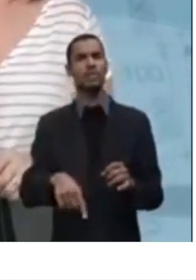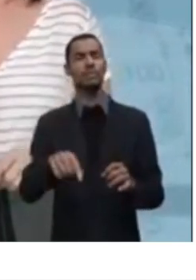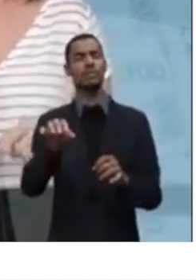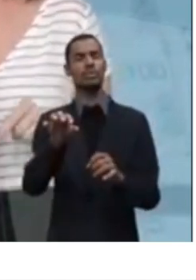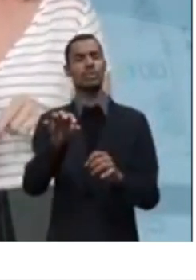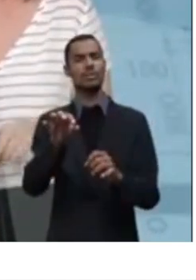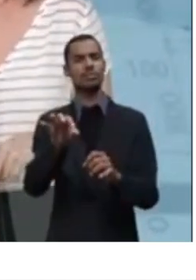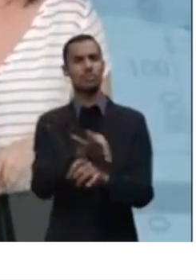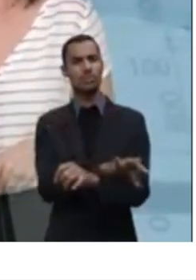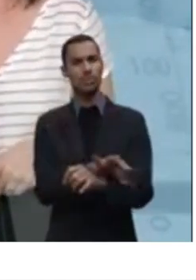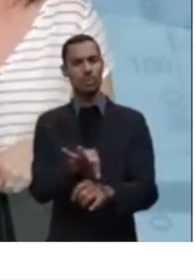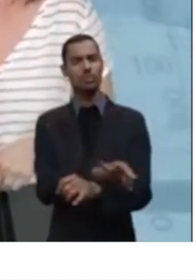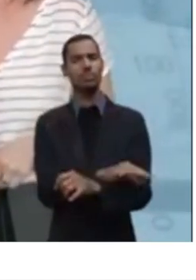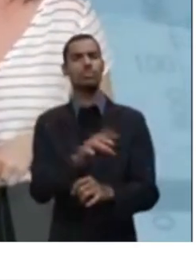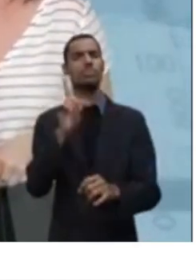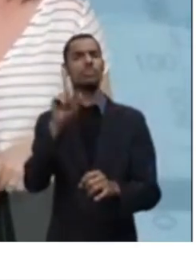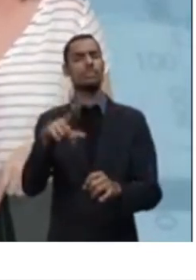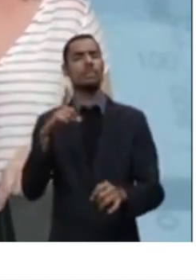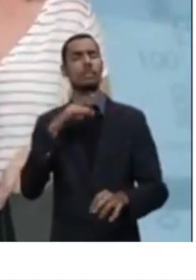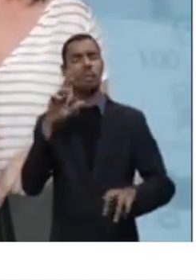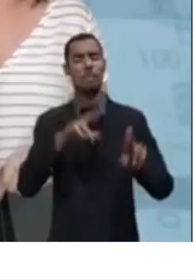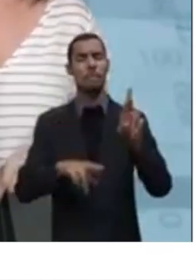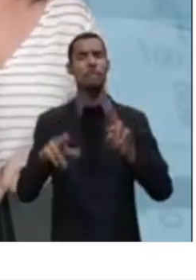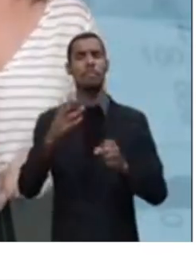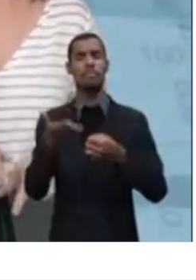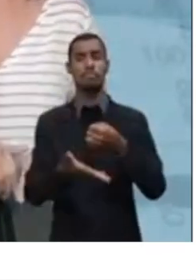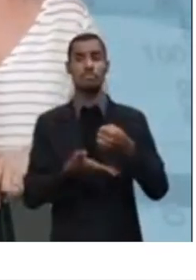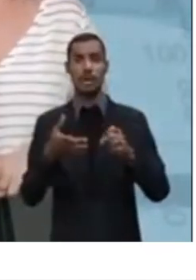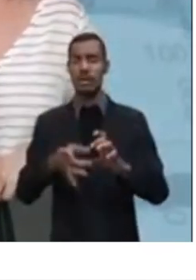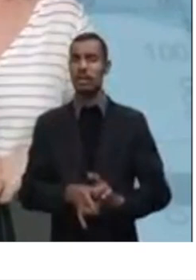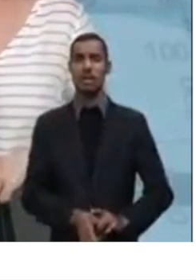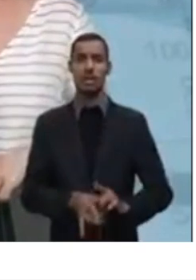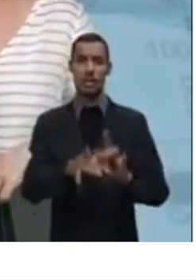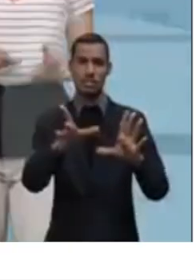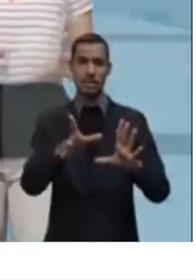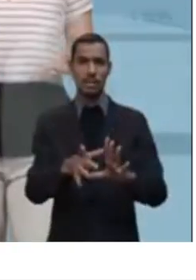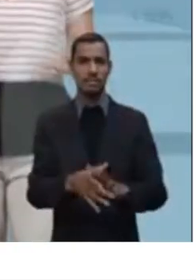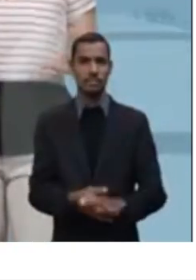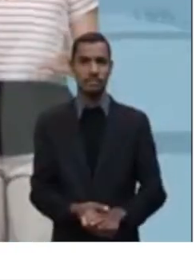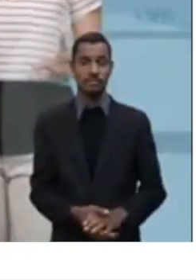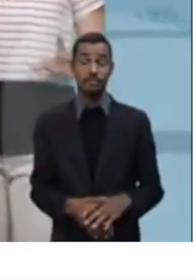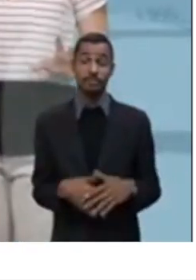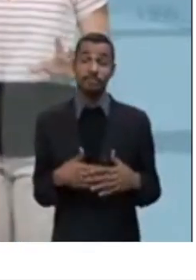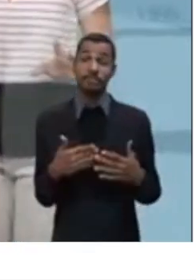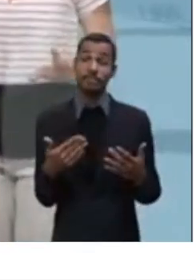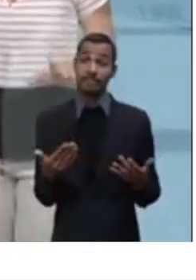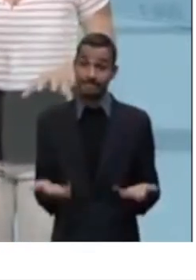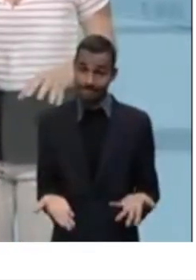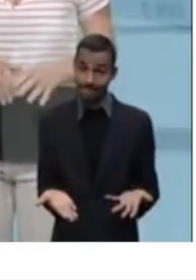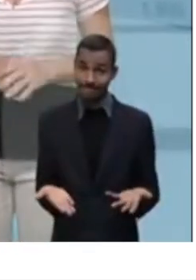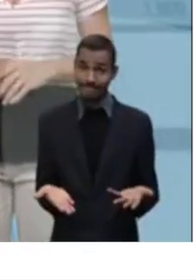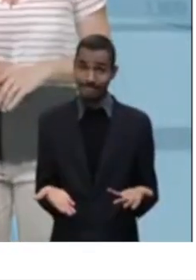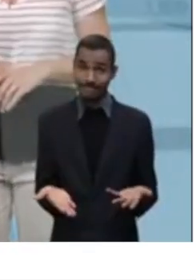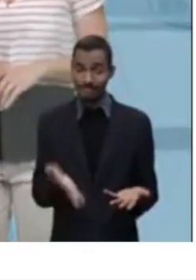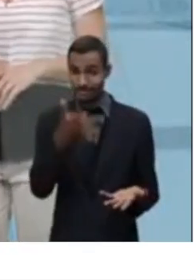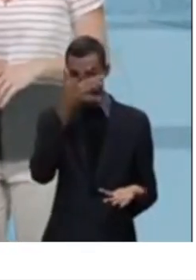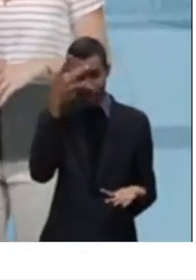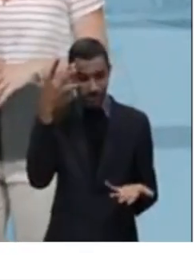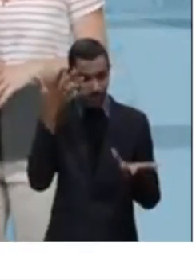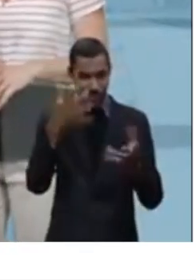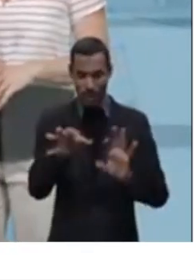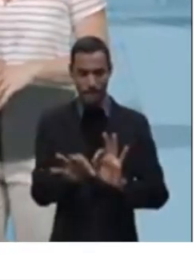resistência do solo e as geometrias da base para então liberar a concretagem. Afinal de contas, ninguém quer ver